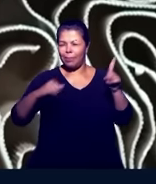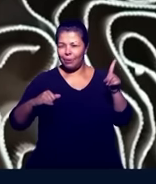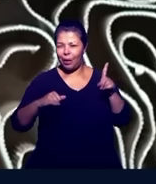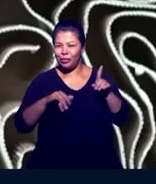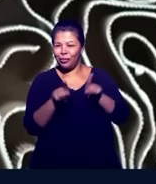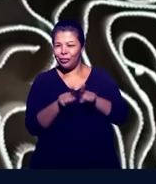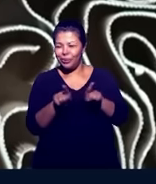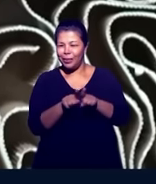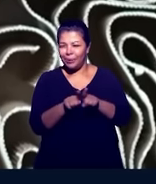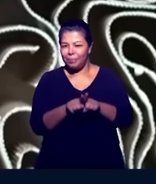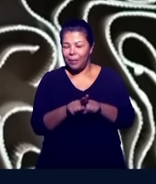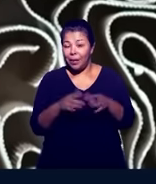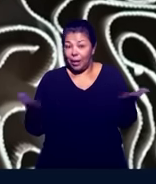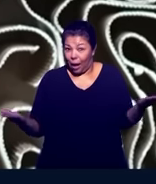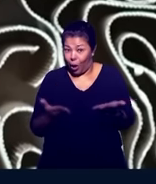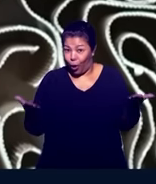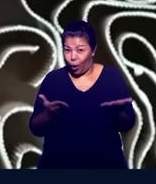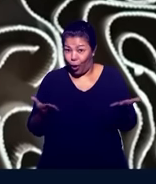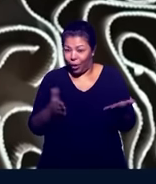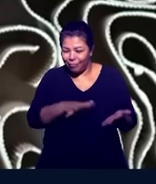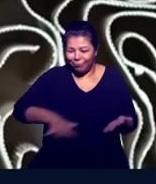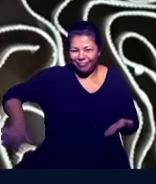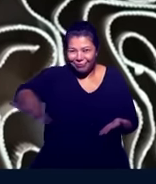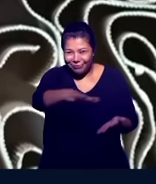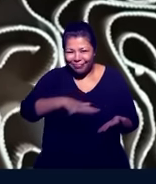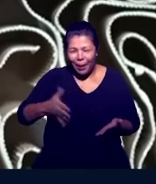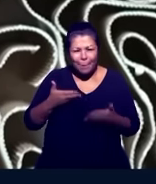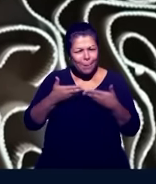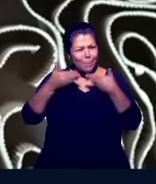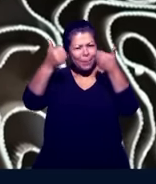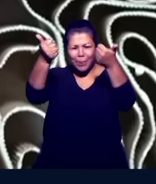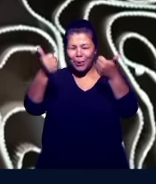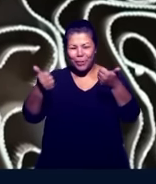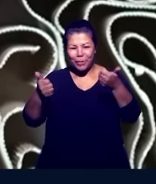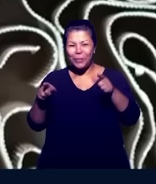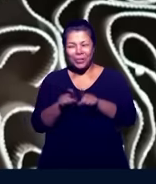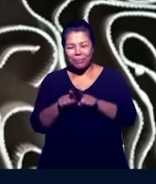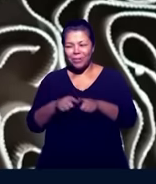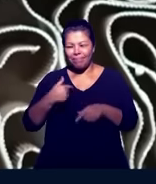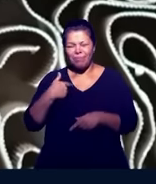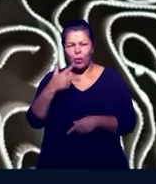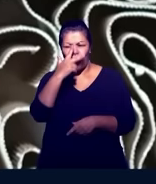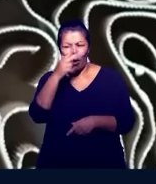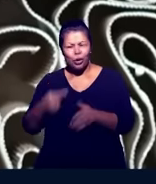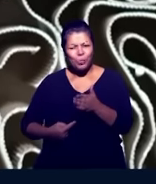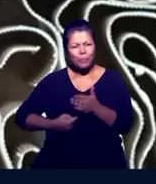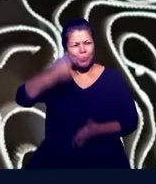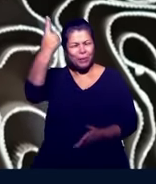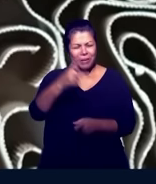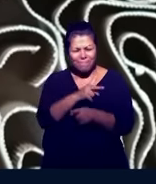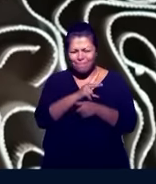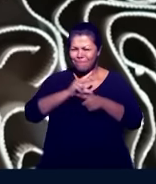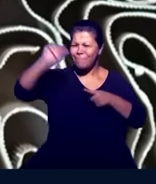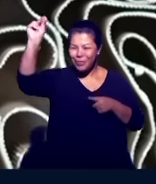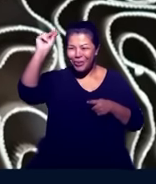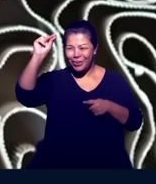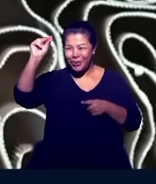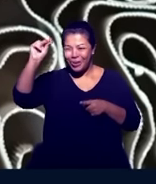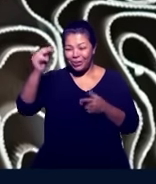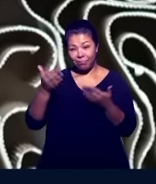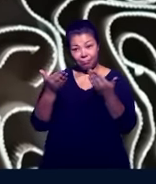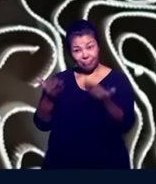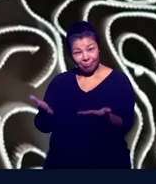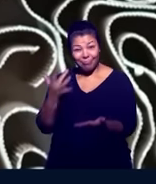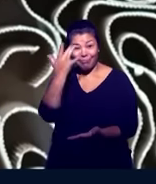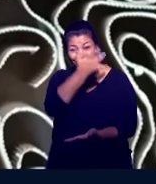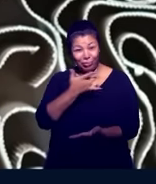início do ano e o mercado melhorou bastante por causa disso então eu acho que isso foi um um um eu acho que uma primeira vitória uma primeira vitória do Senhor do